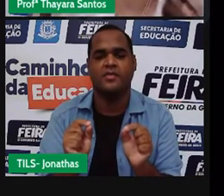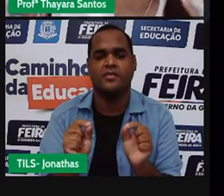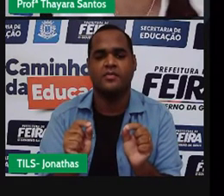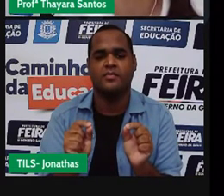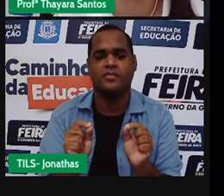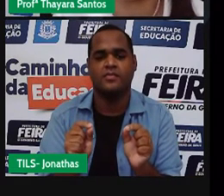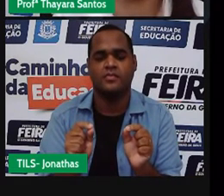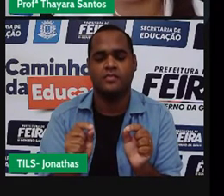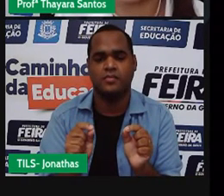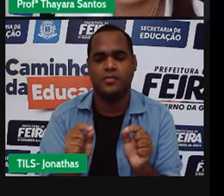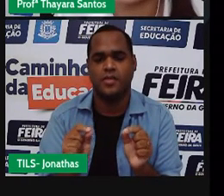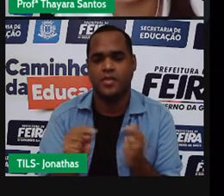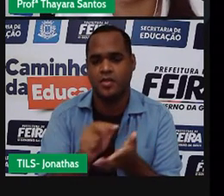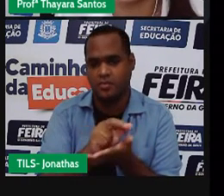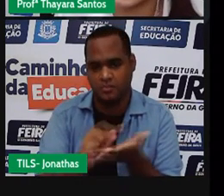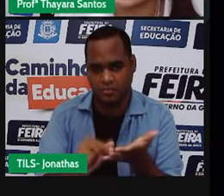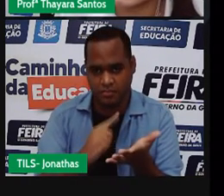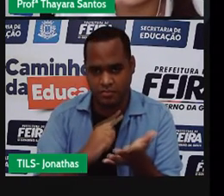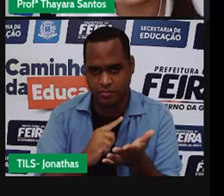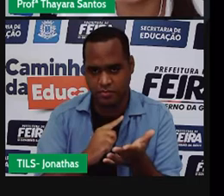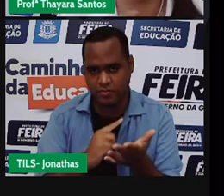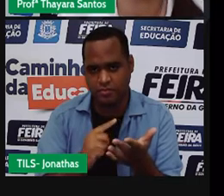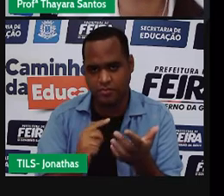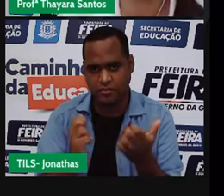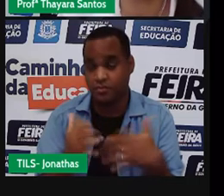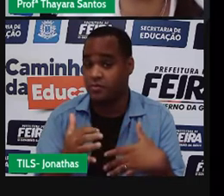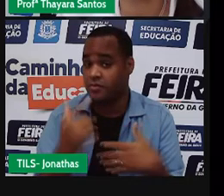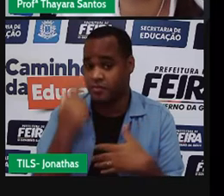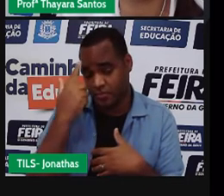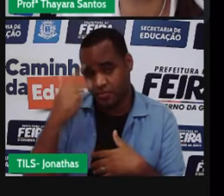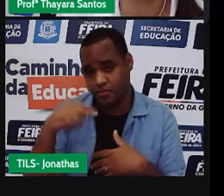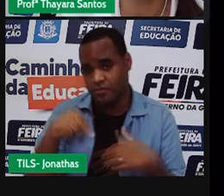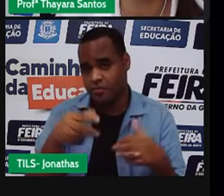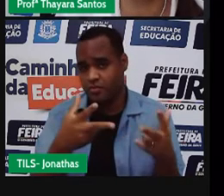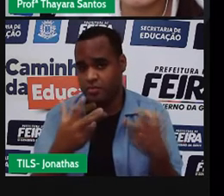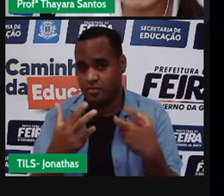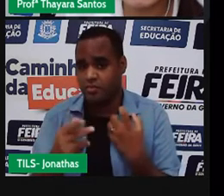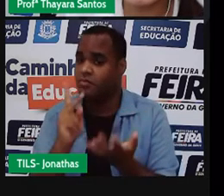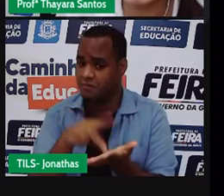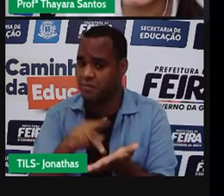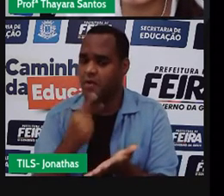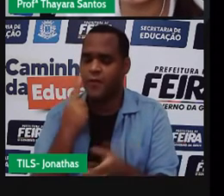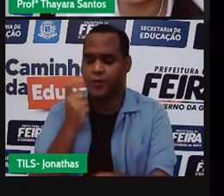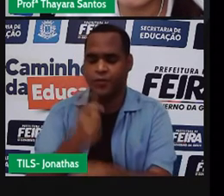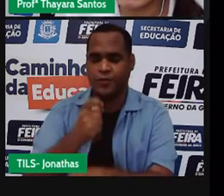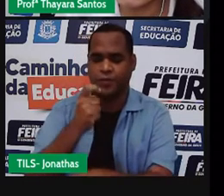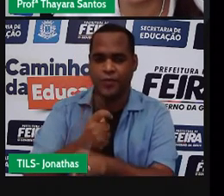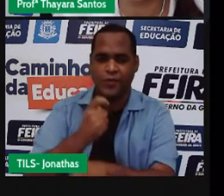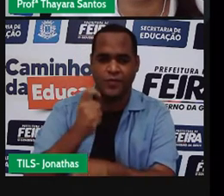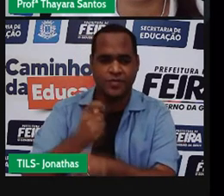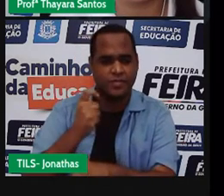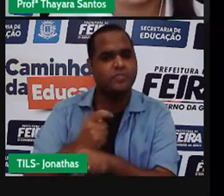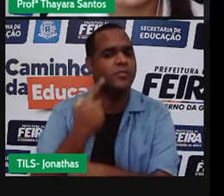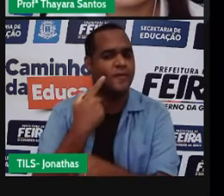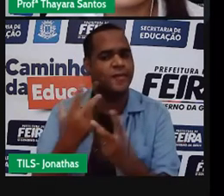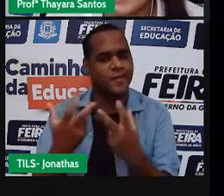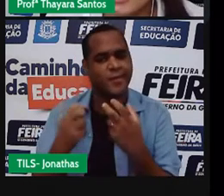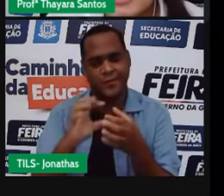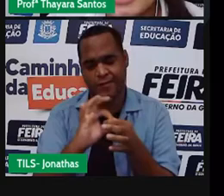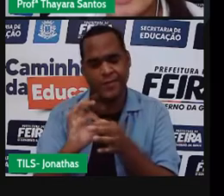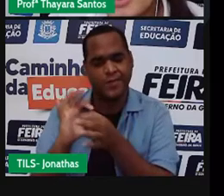qual é o estado que que os átomos ficam assim grudadinho a gente vê o que é no estado sólido no estado sólido